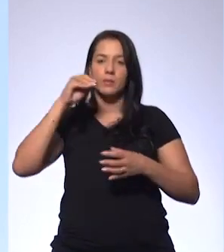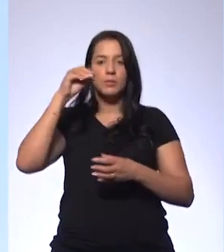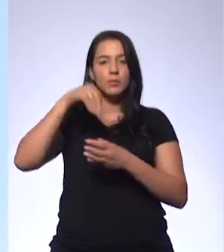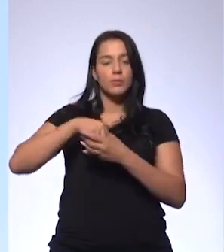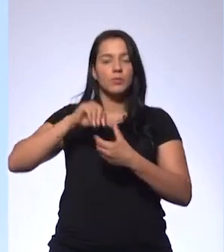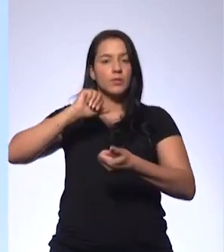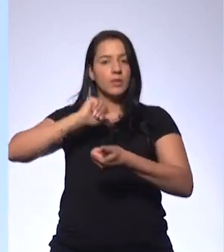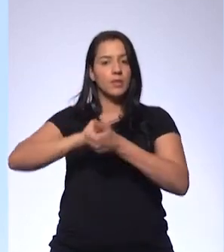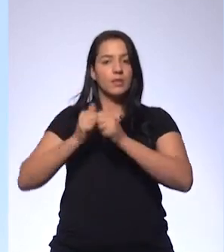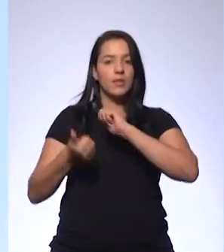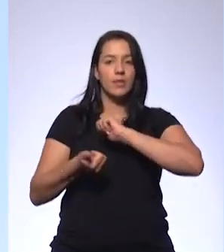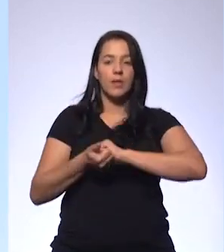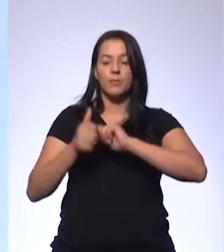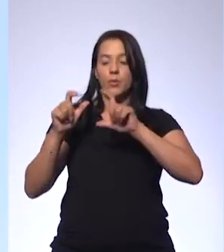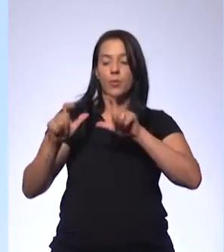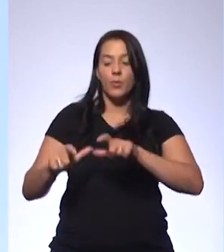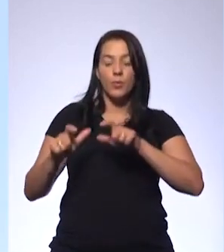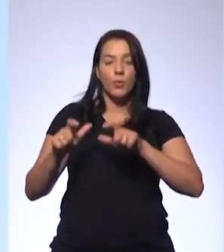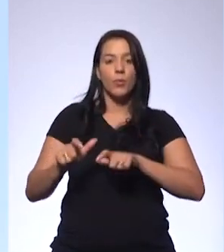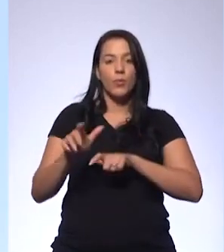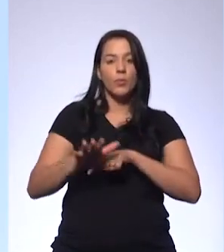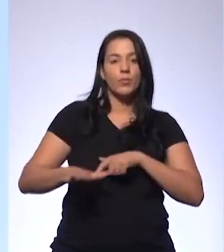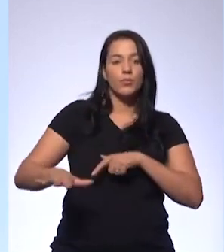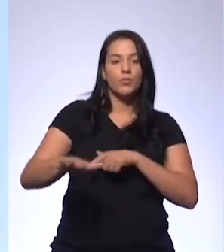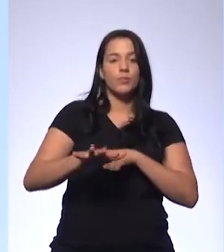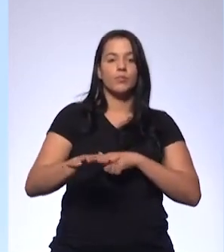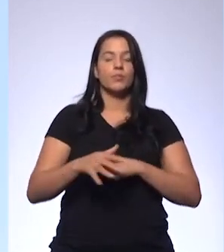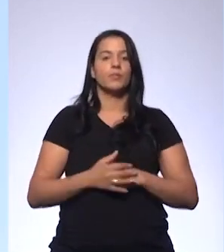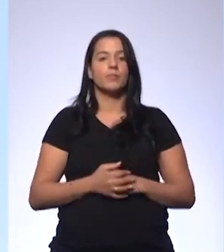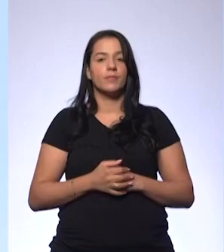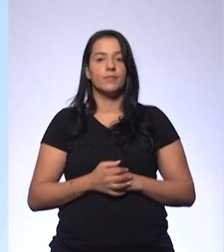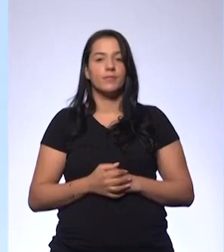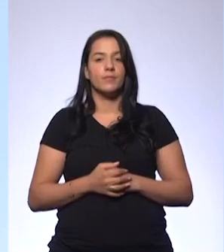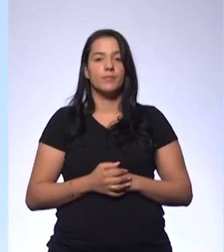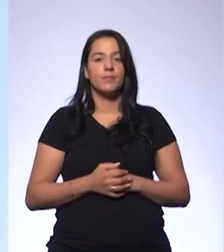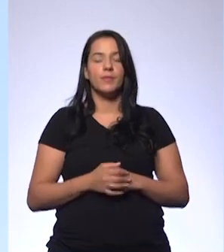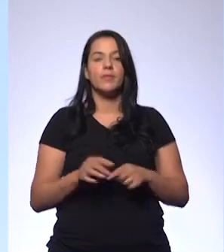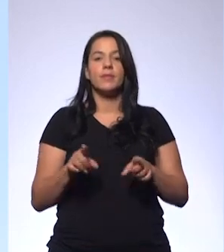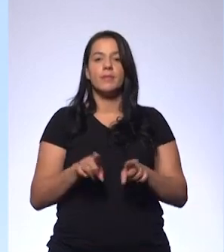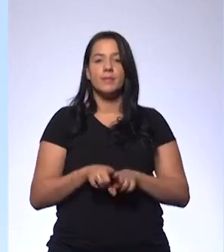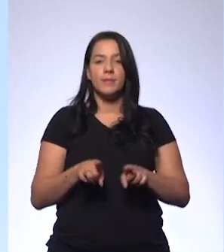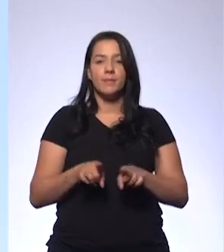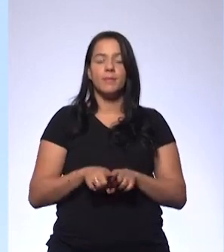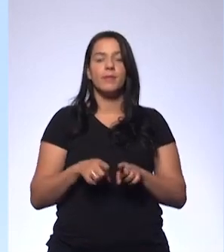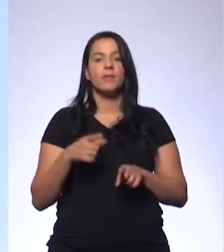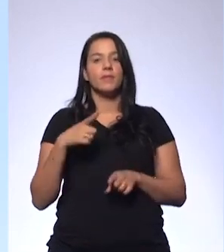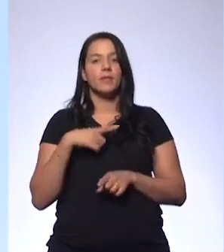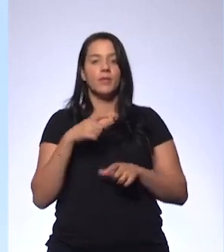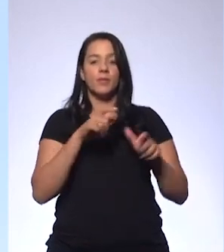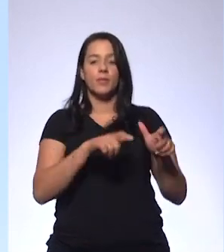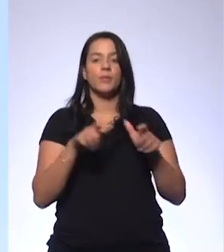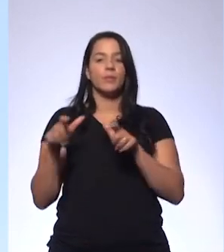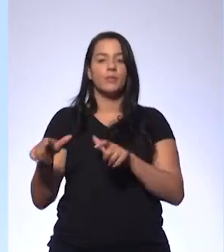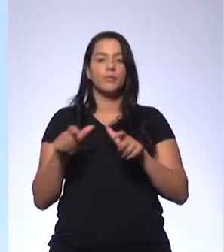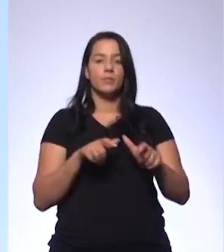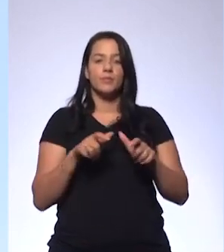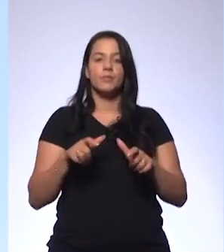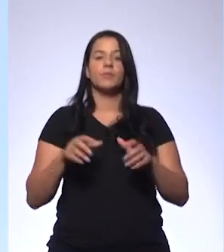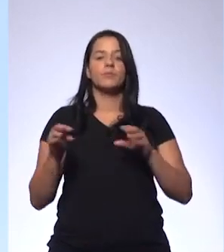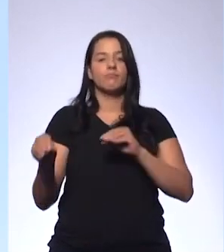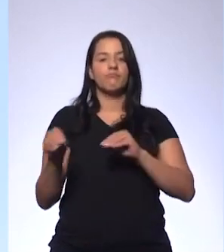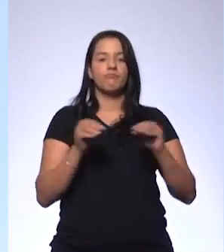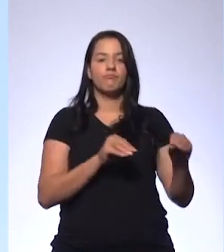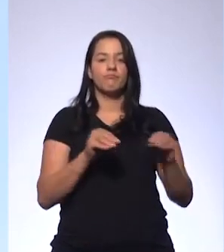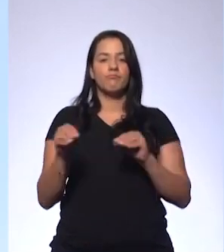adaptadas exatamente para aquele tipo de bioma, né? E aí a gente tem também áreas de transição entre esses biomas, né,